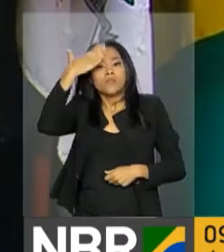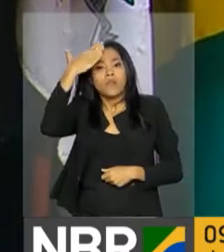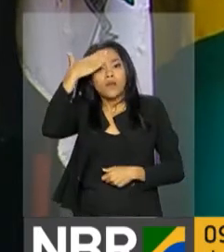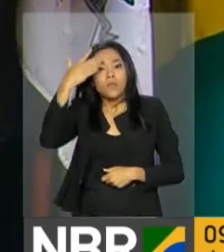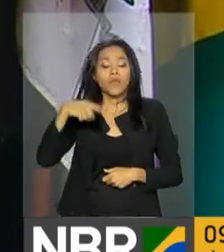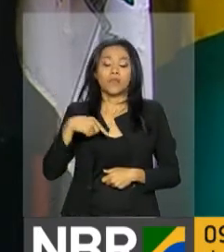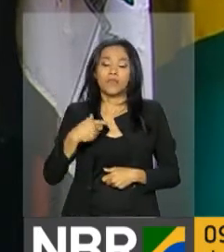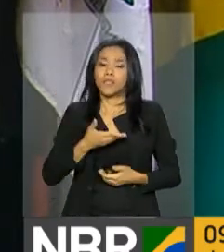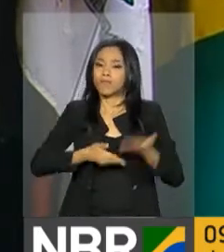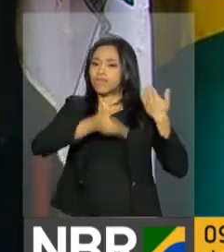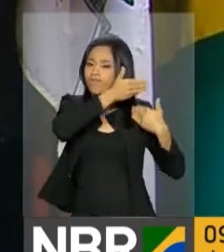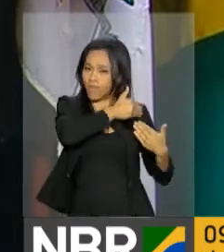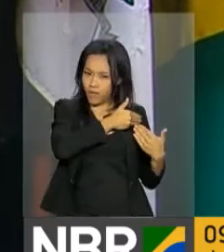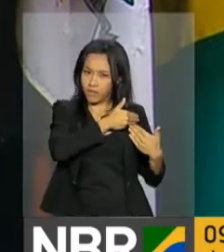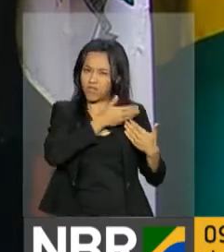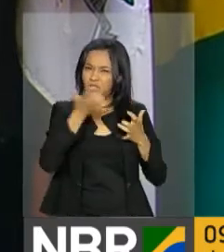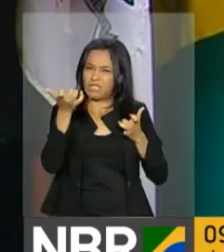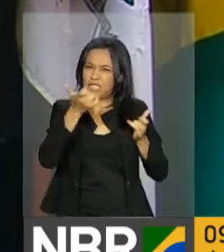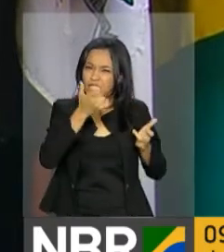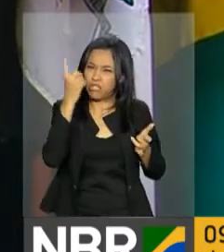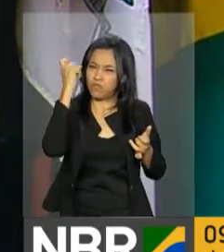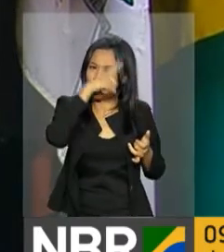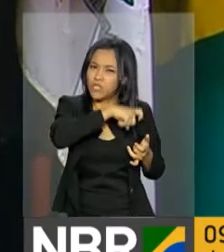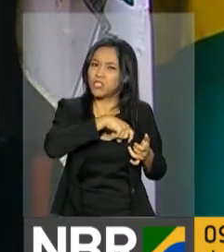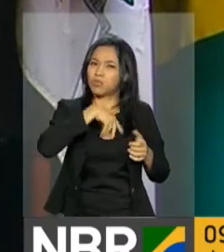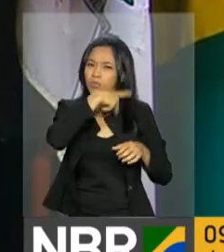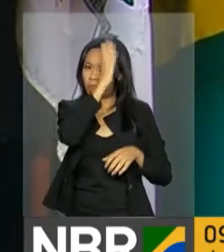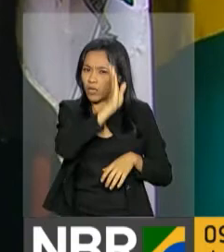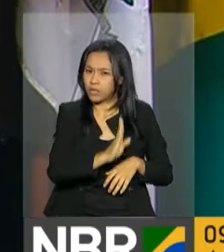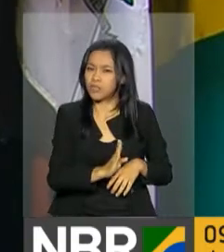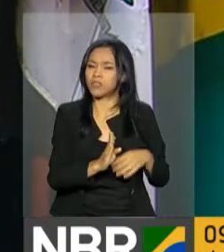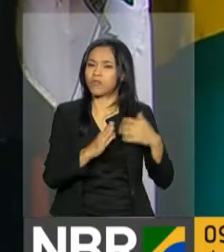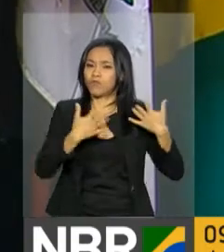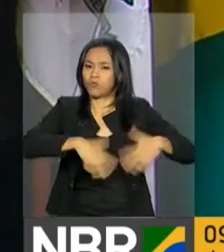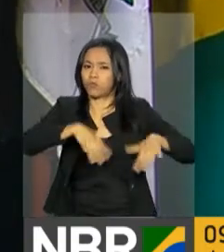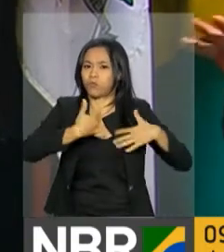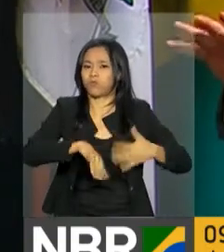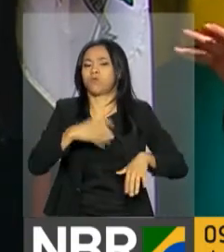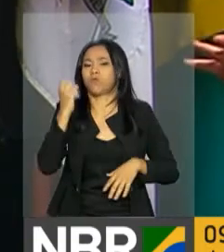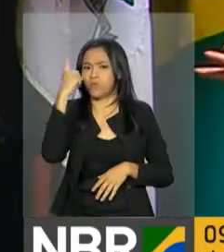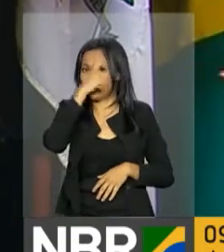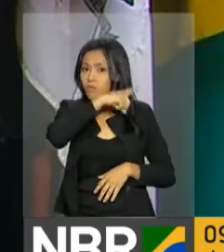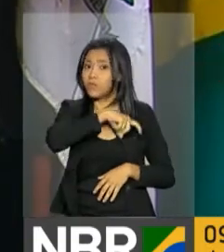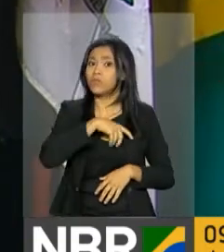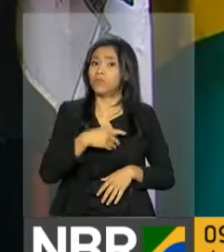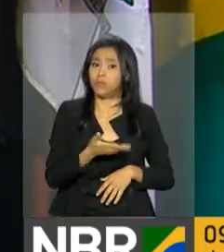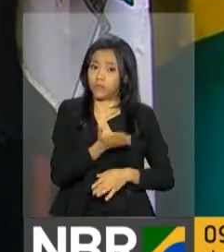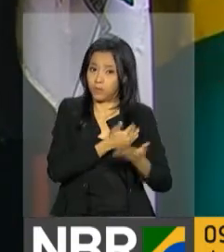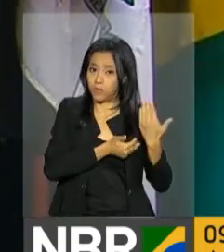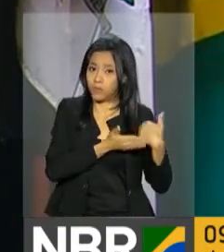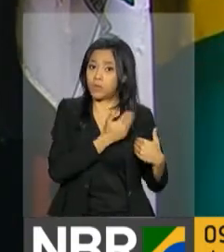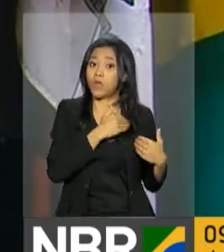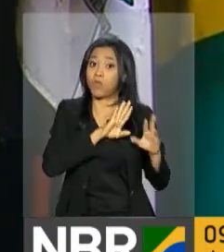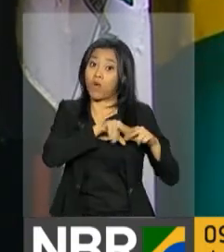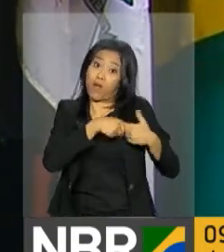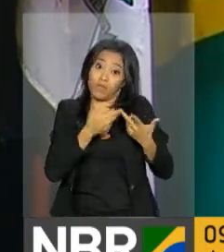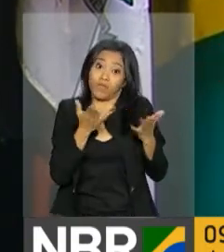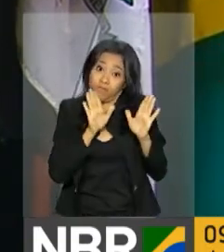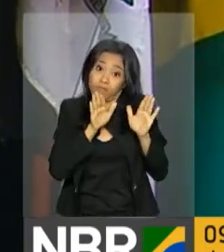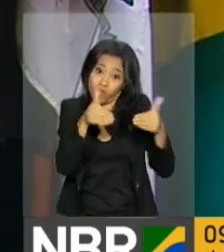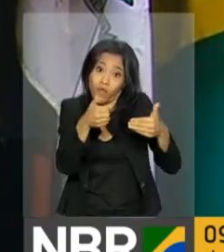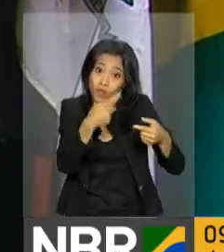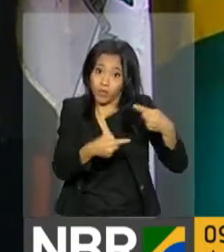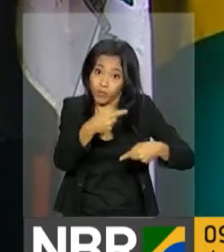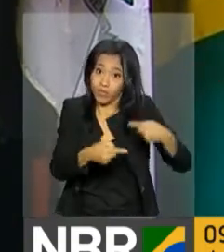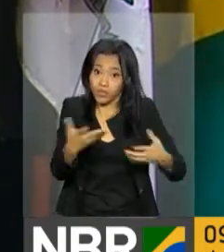saímos num momento difícil do país é continuar no momento difícil também sobre o foco político mas nós